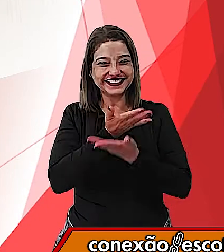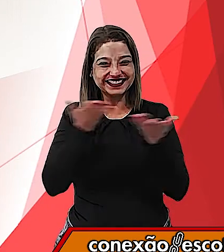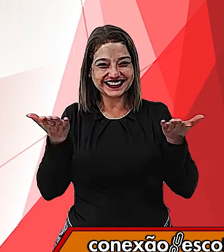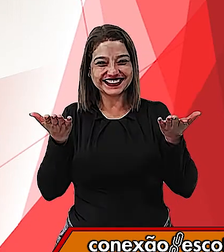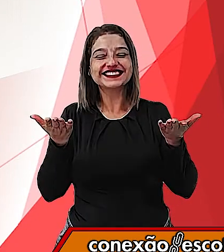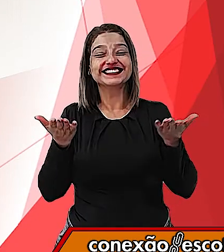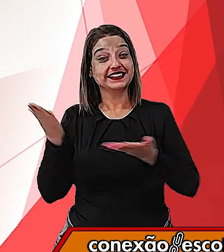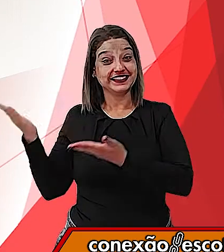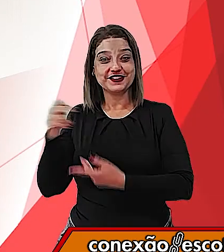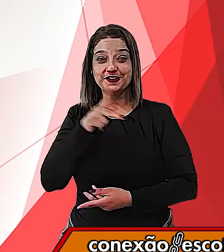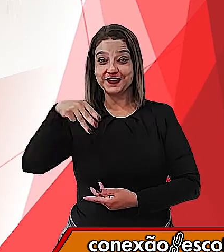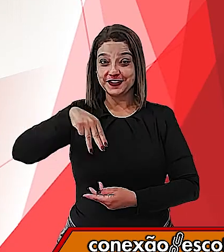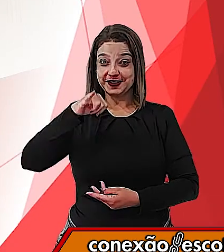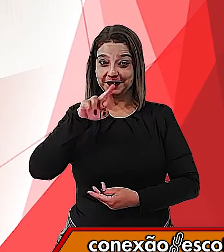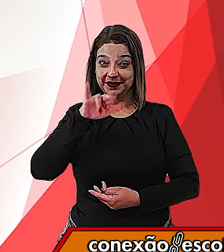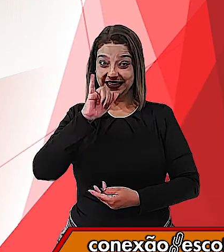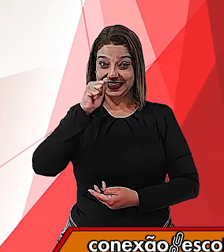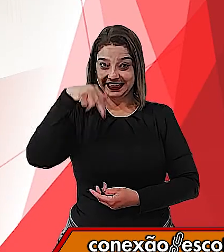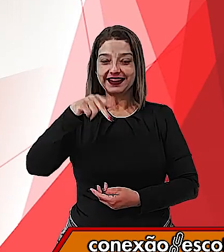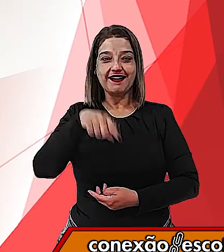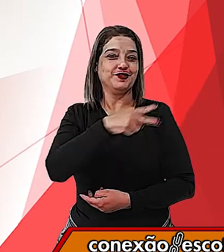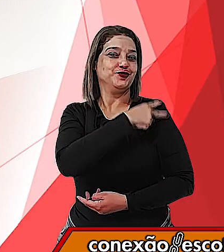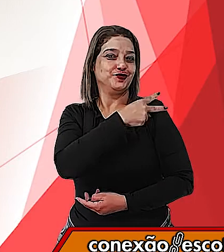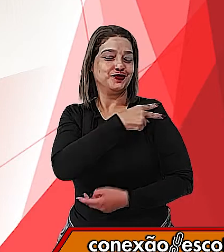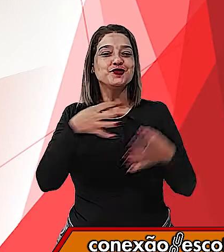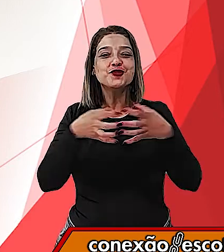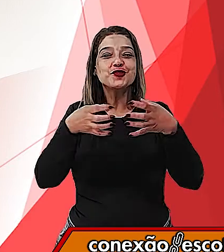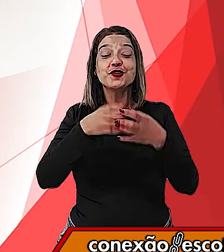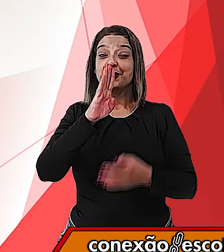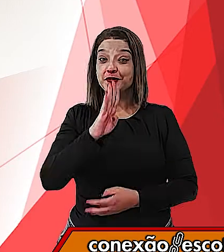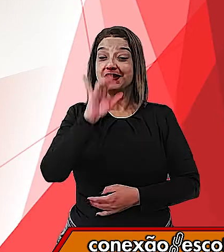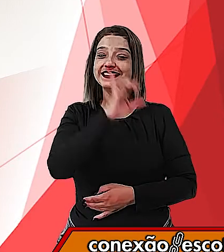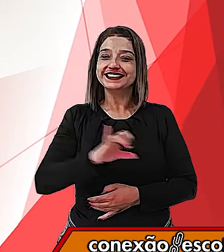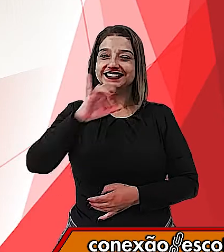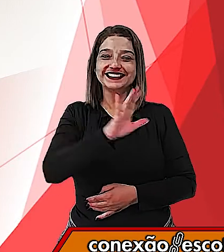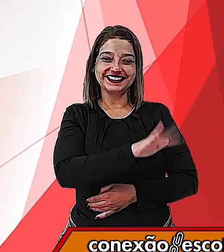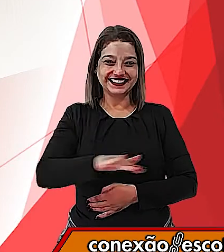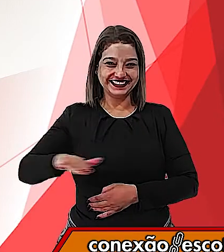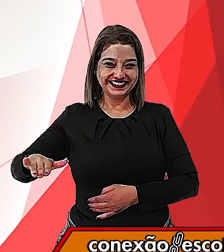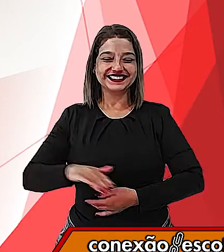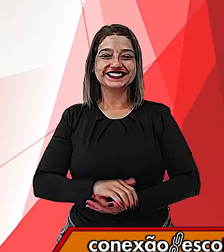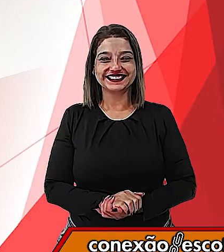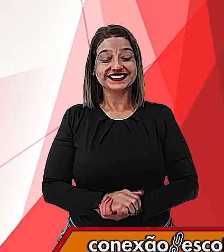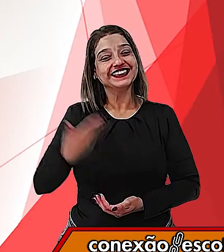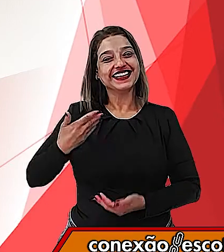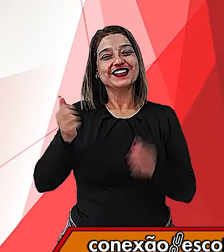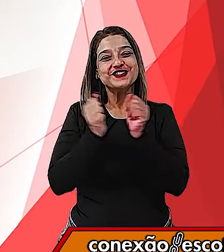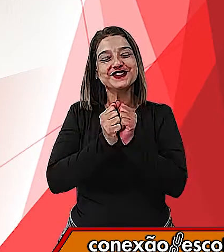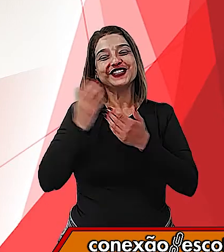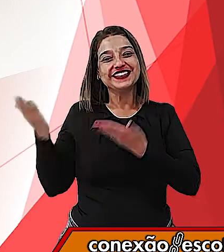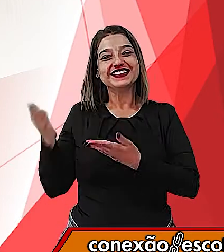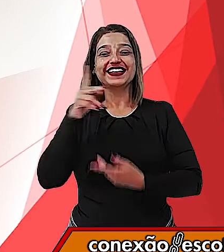bem? Eu sou a professora Miriam, professora do segundo ano, agrupamento B, ciclo da infância. Esta é a